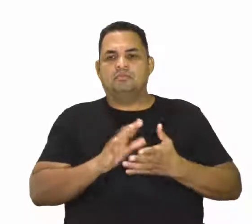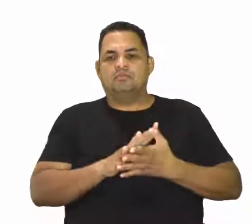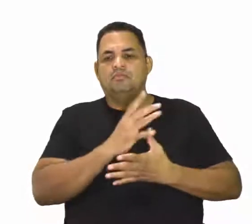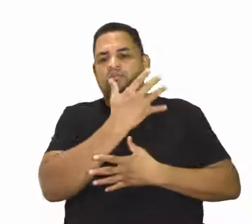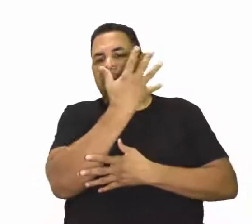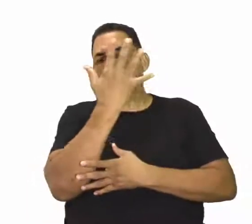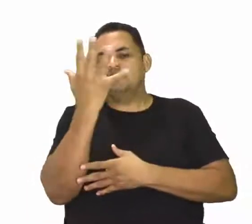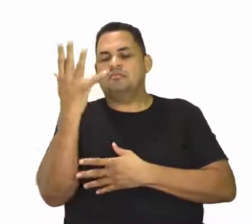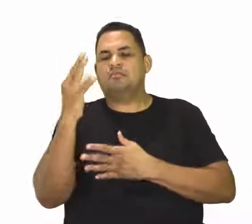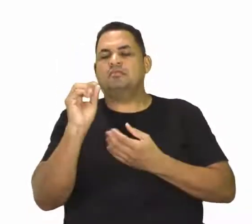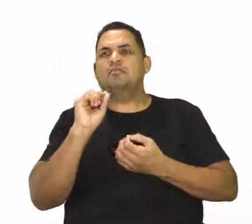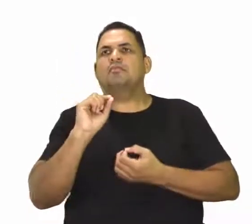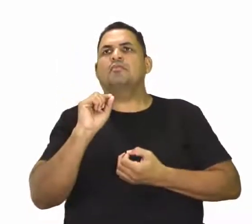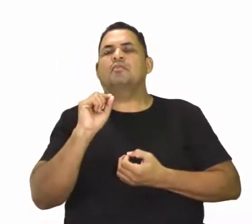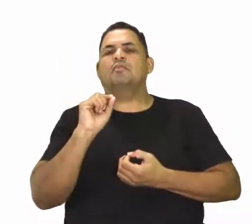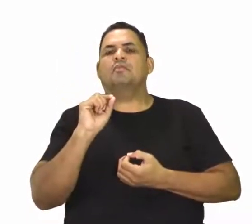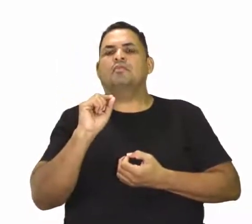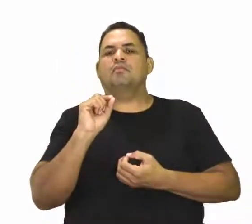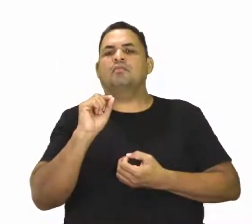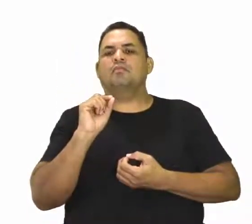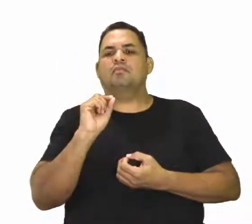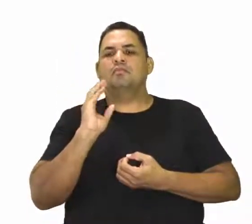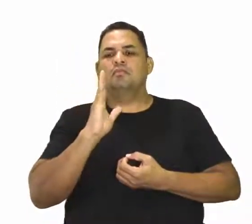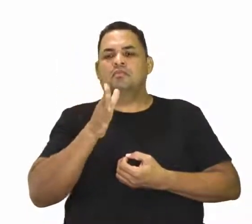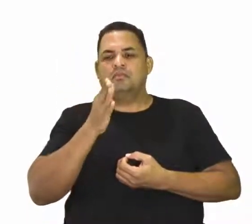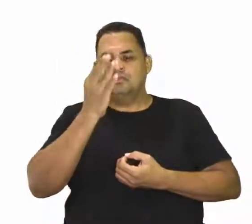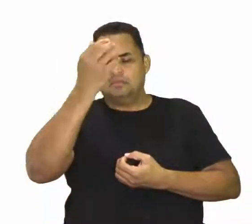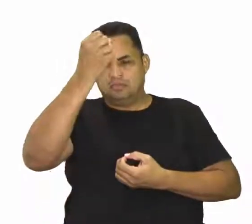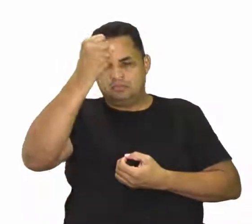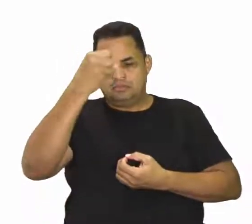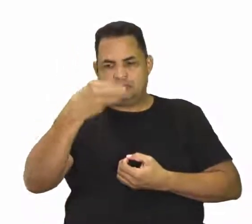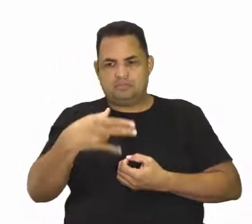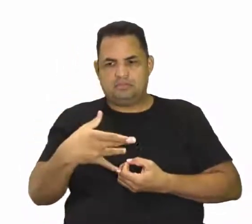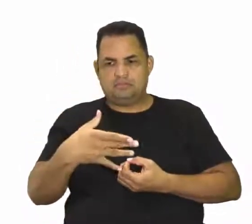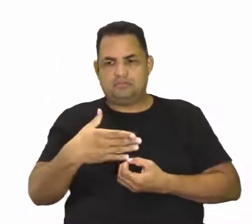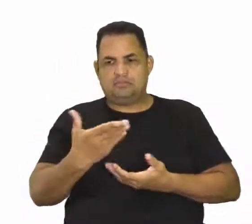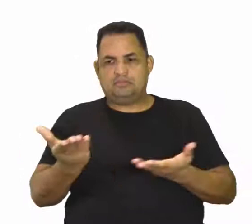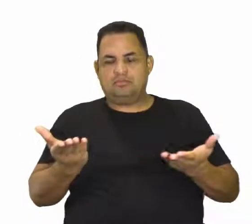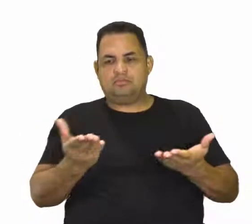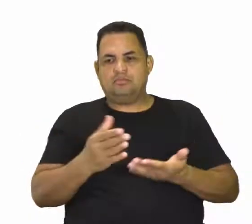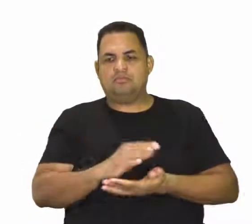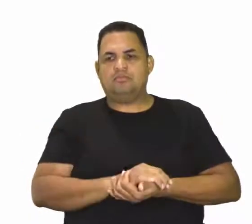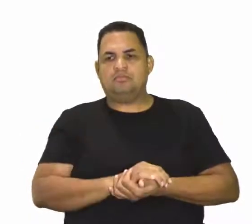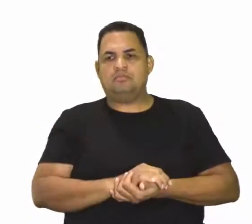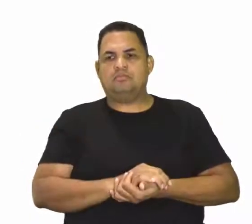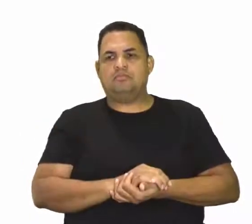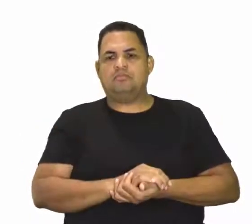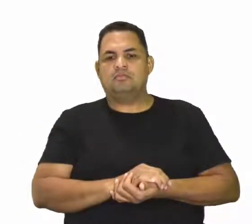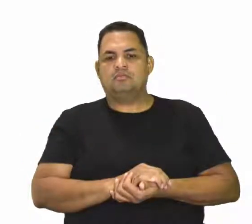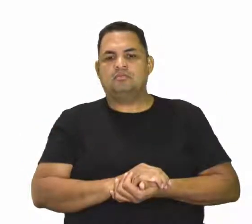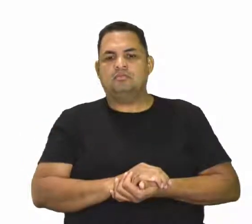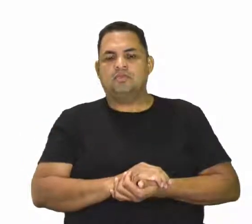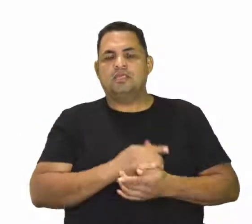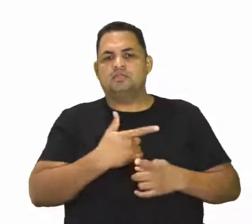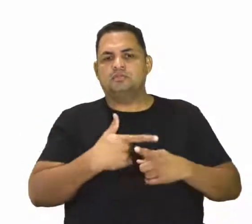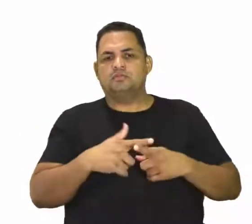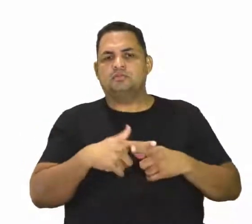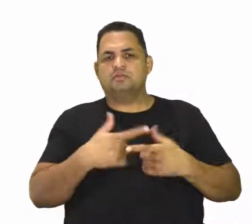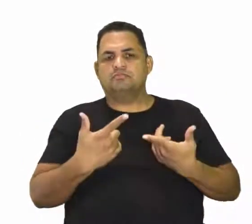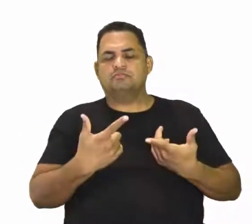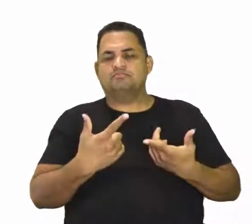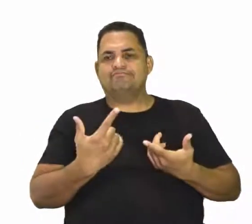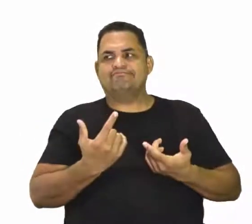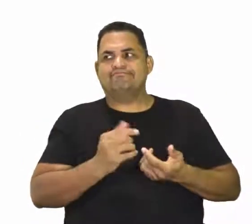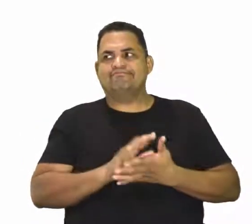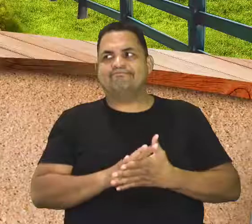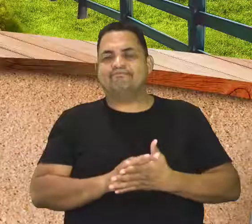plantas, o que o senhor quer dizer com isso? Eu já estou explicando antes de mostrar a resposta, né? É distúrbio, gente, só pode ter